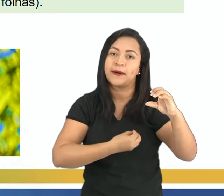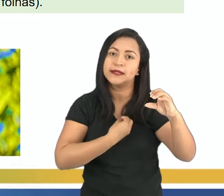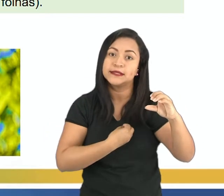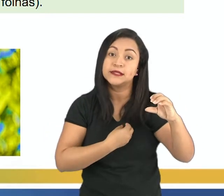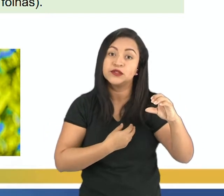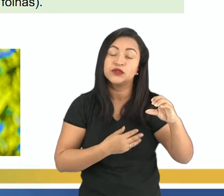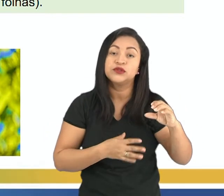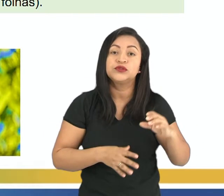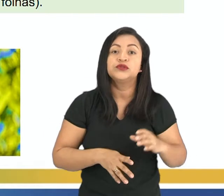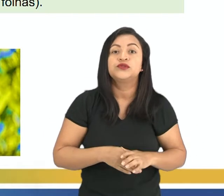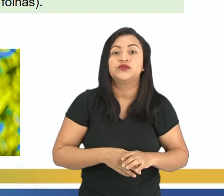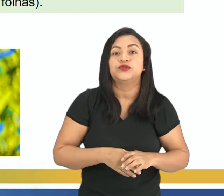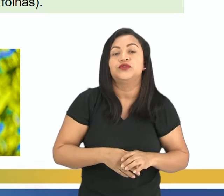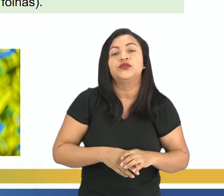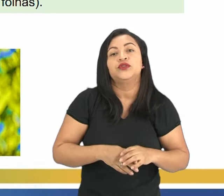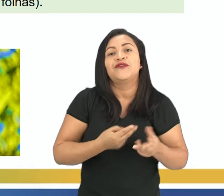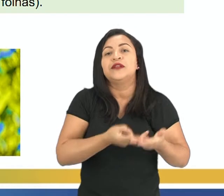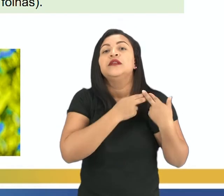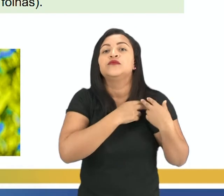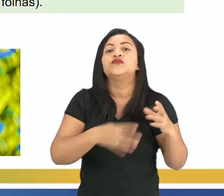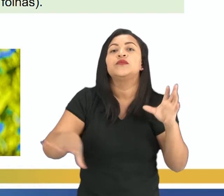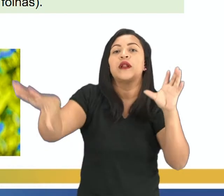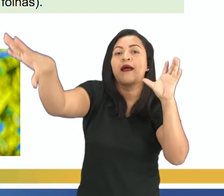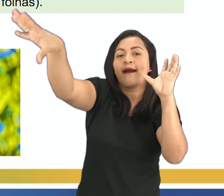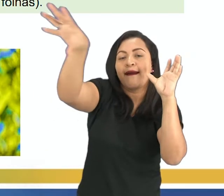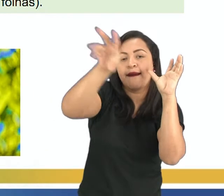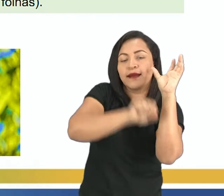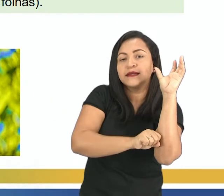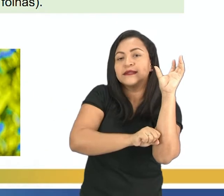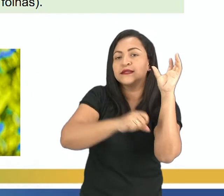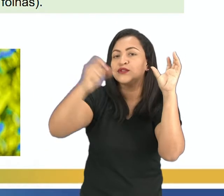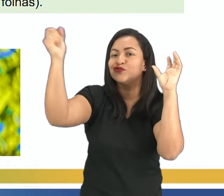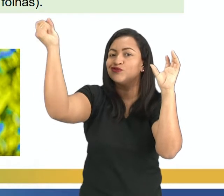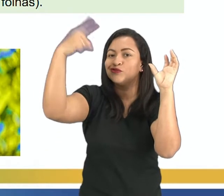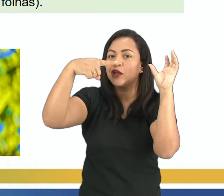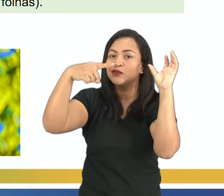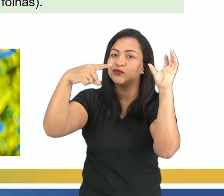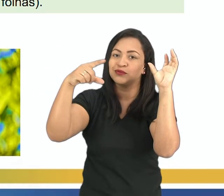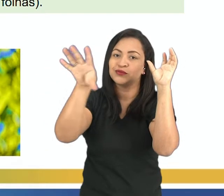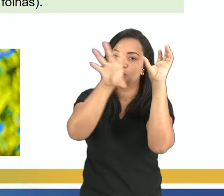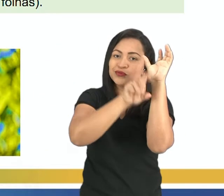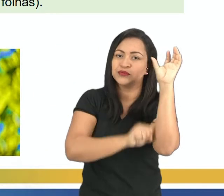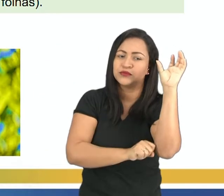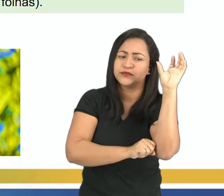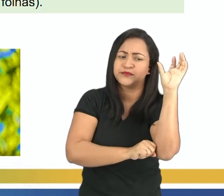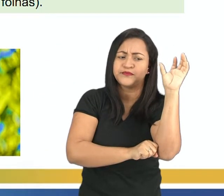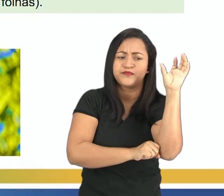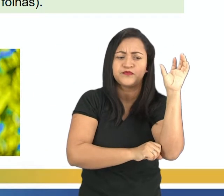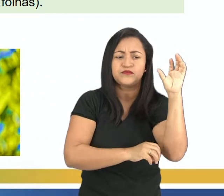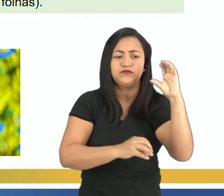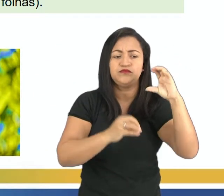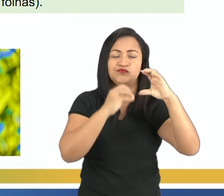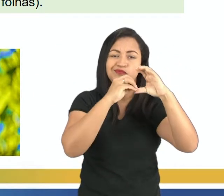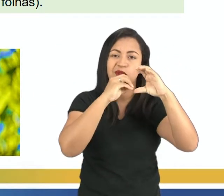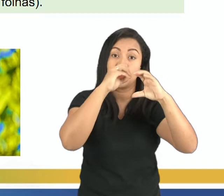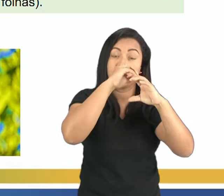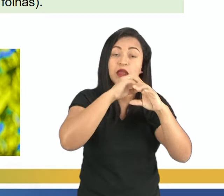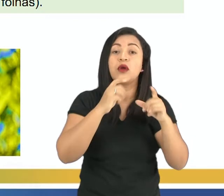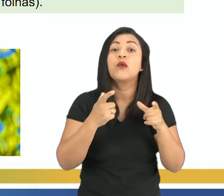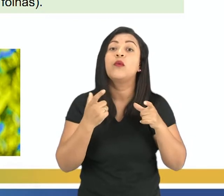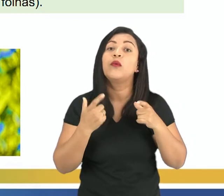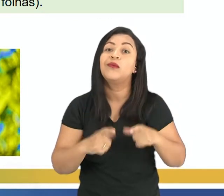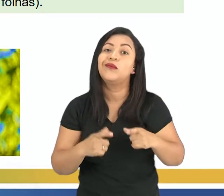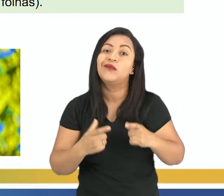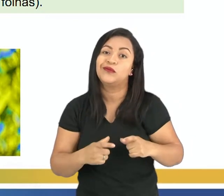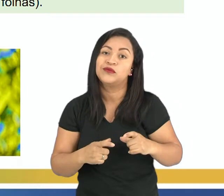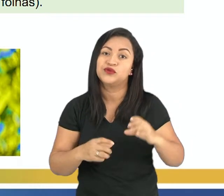ser responsável por essa captação de energia luminosa, tá? E onde que esses cloroplastos eles estão mais presentes